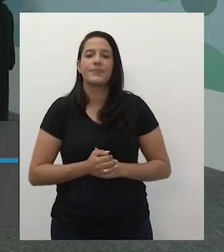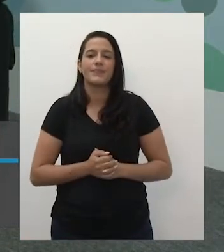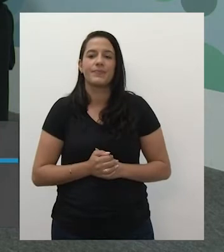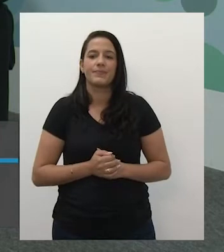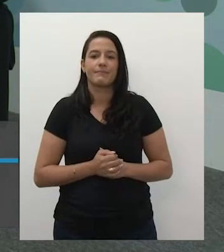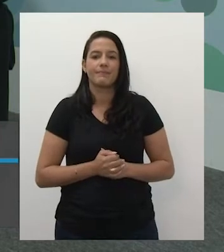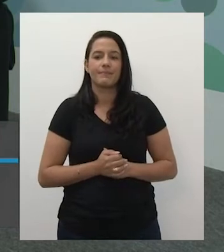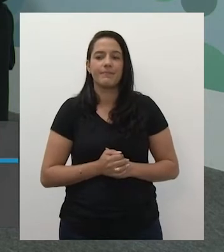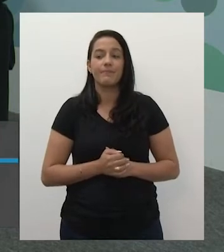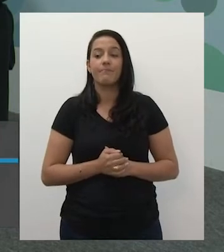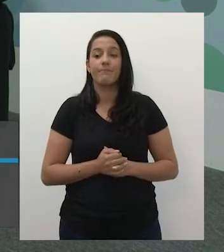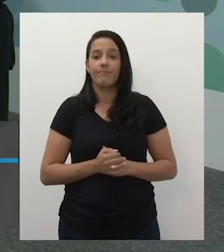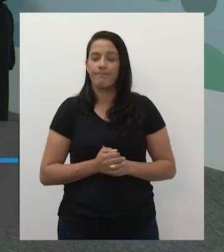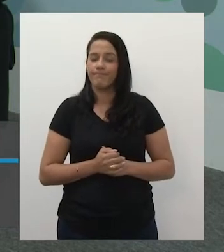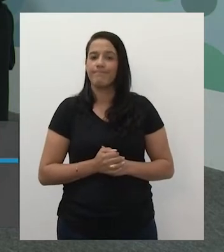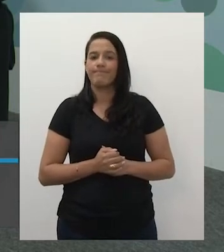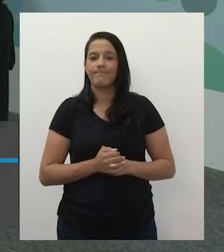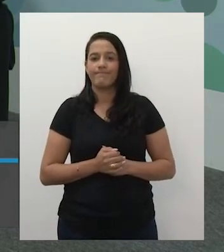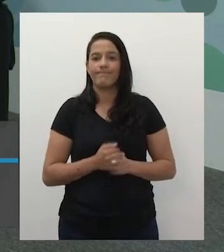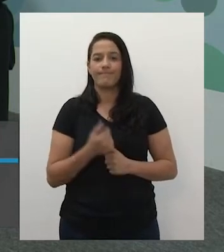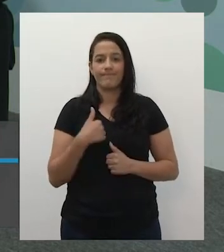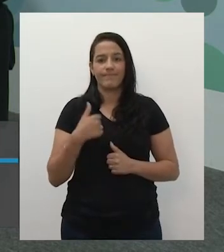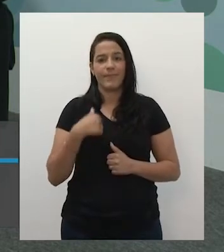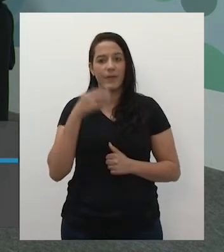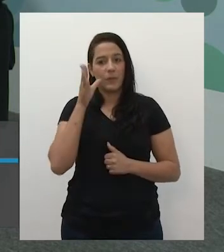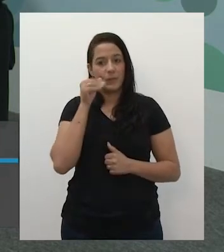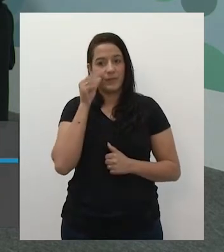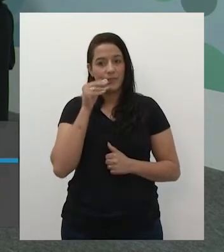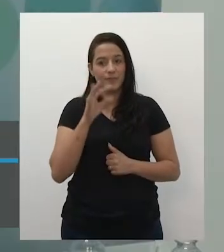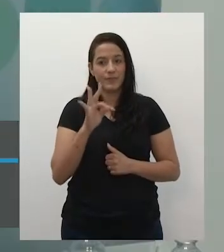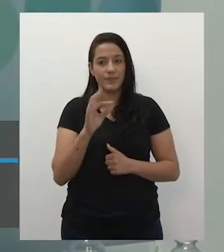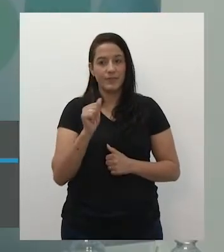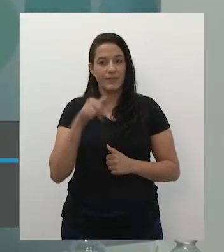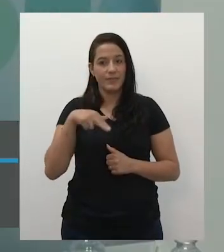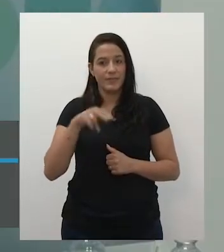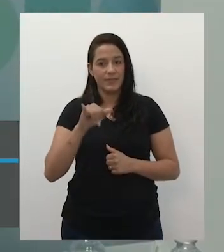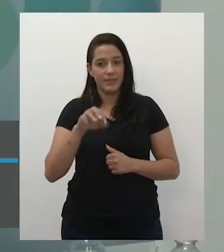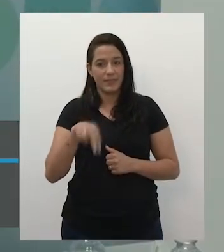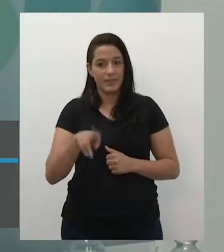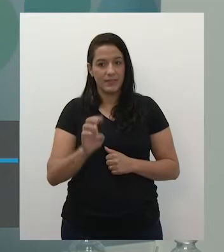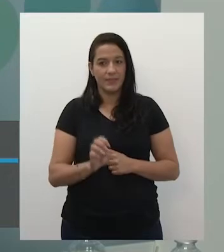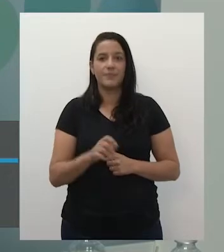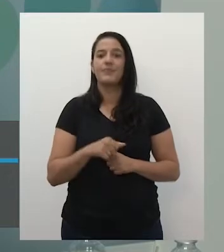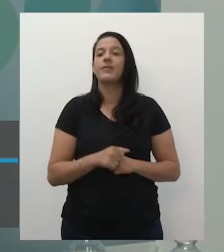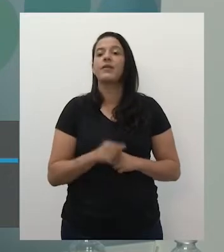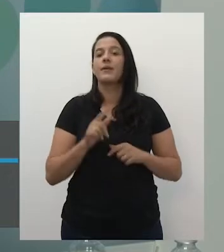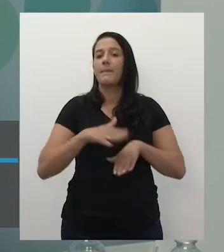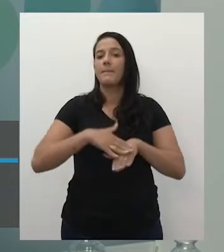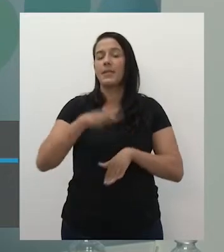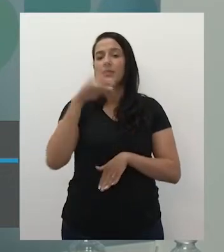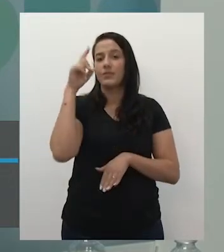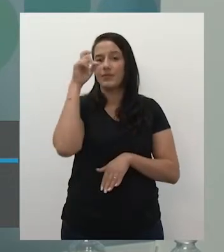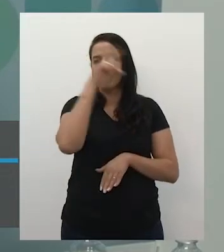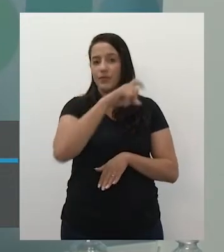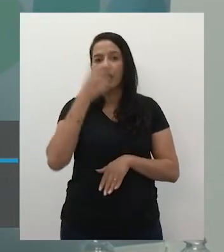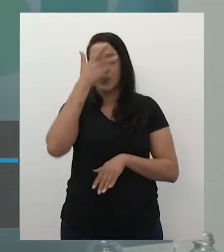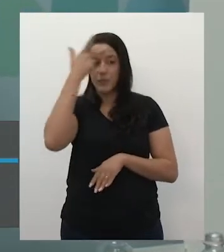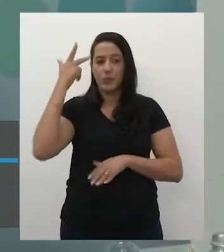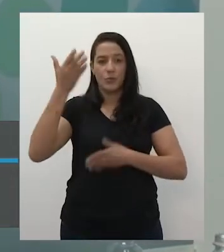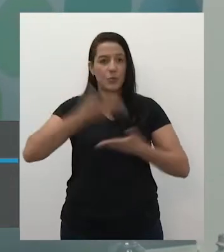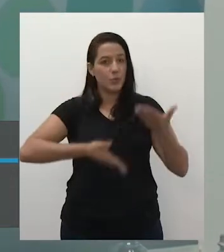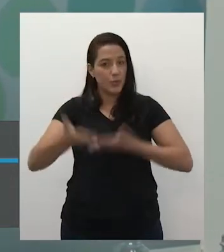mas ela também ressalta que muitas vezes ela não para e por isso às vezes ela patina, né? É um termo que ela